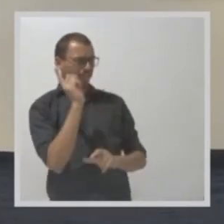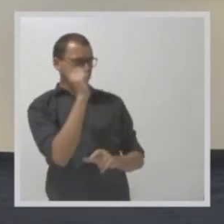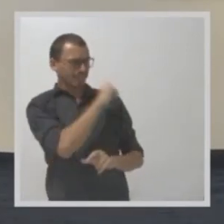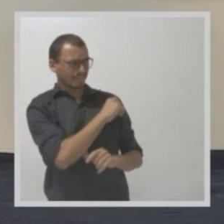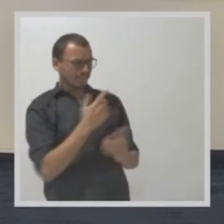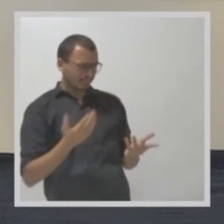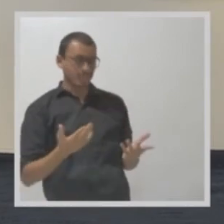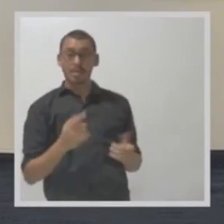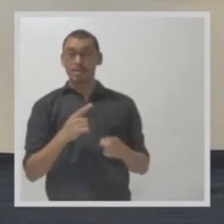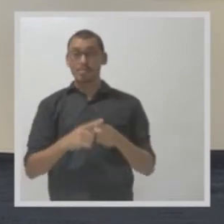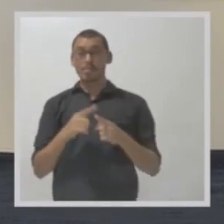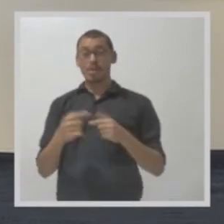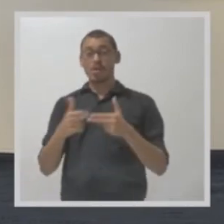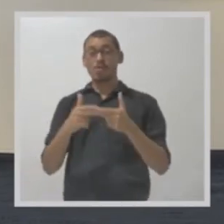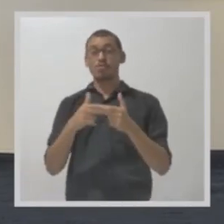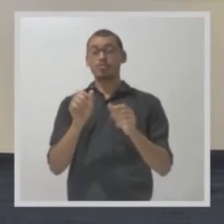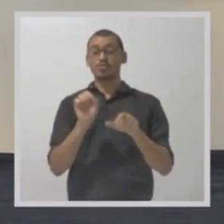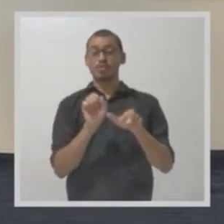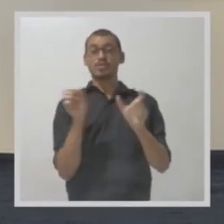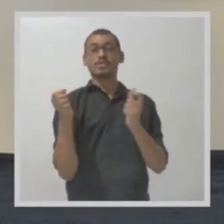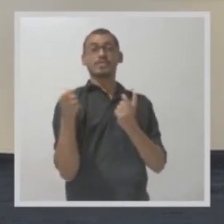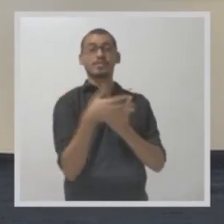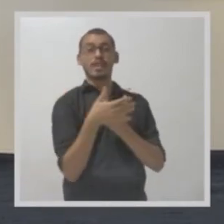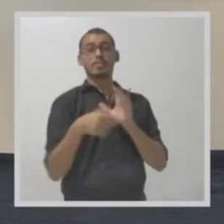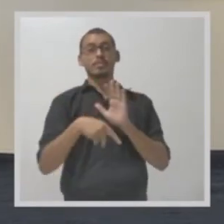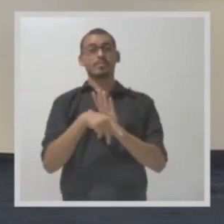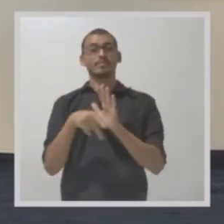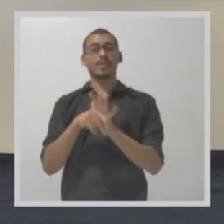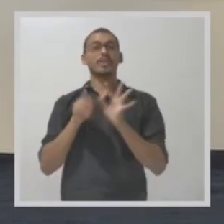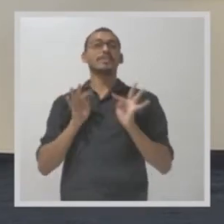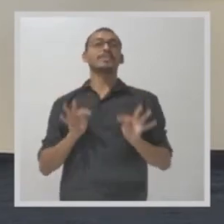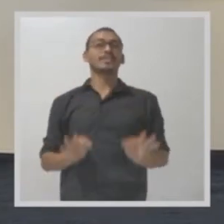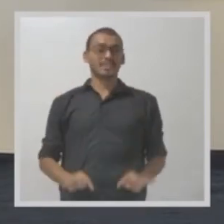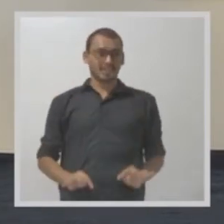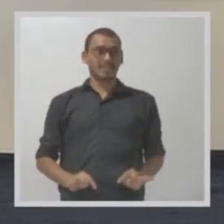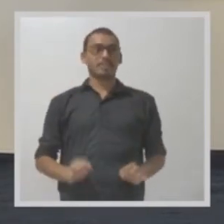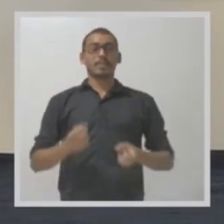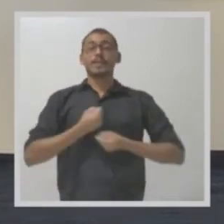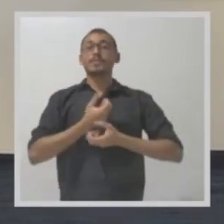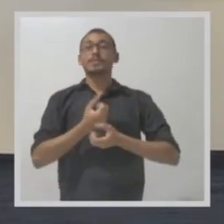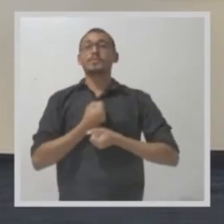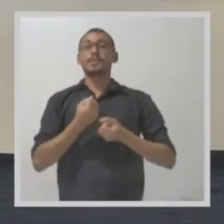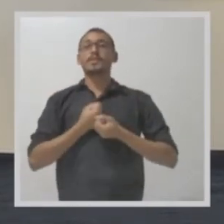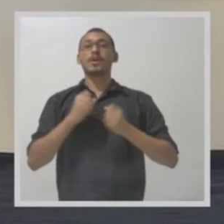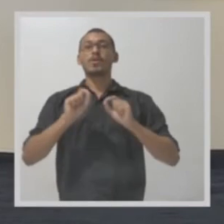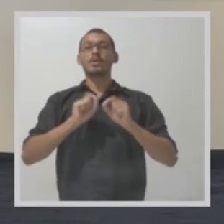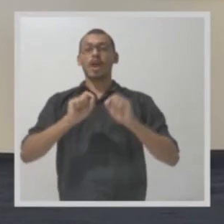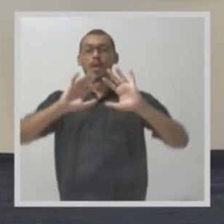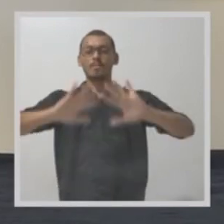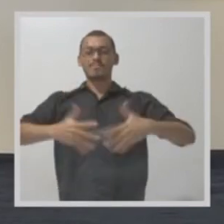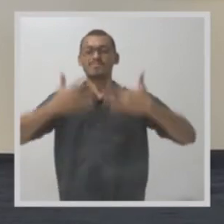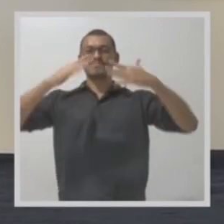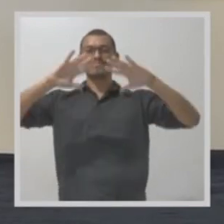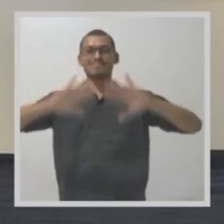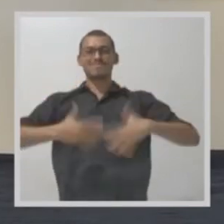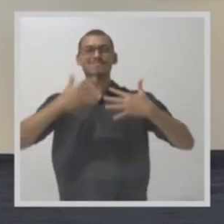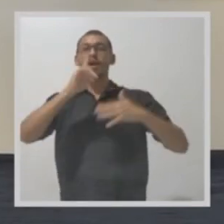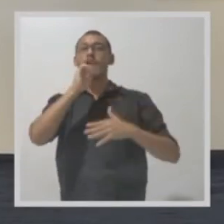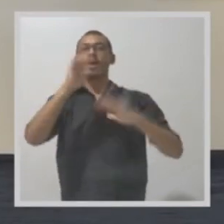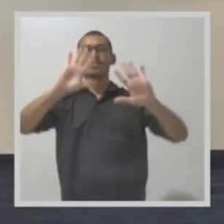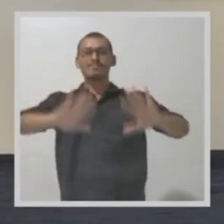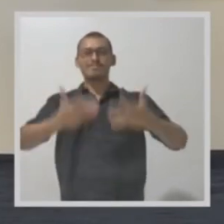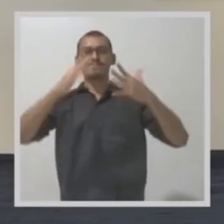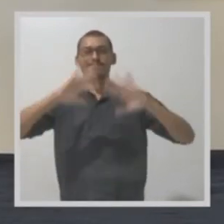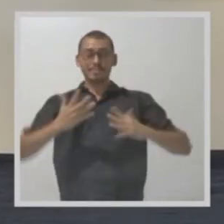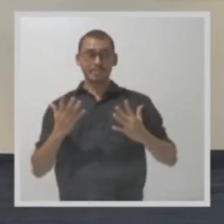de termos técnicos para se expressar ao movimento das ondas. Então, nas variedades